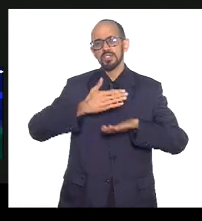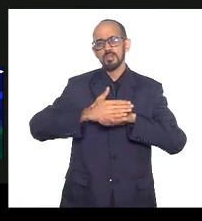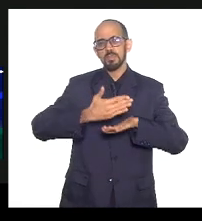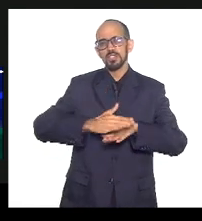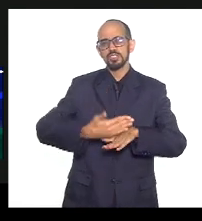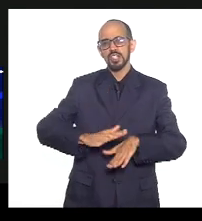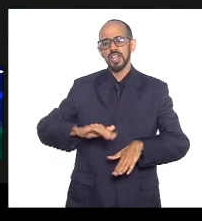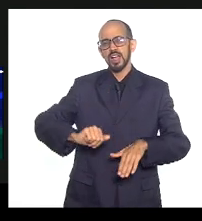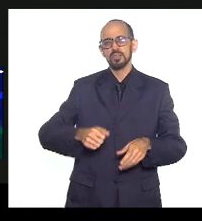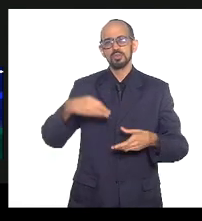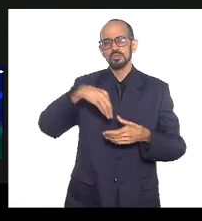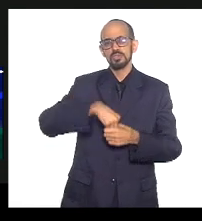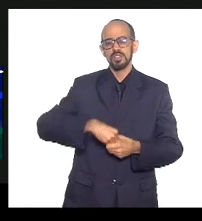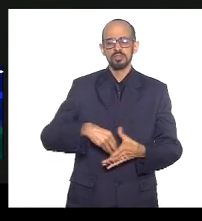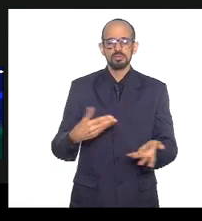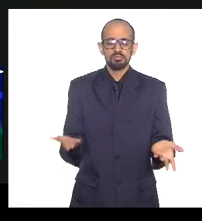para